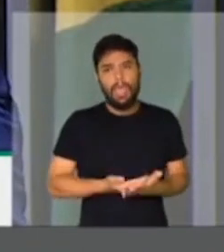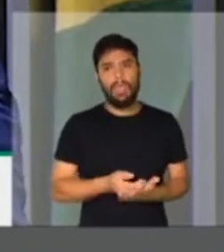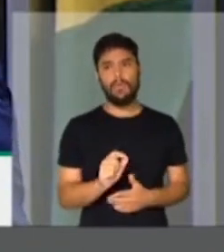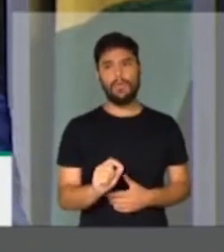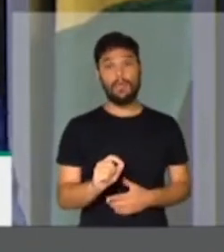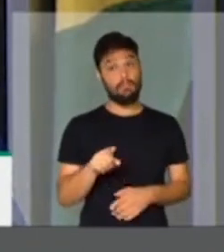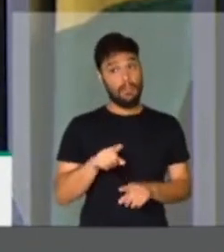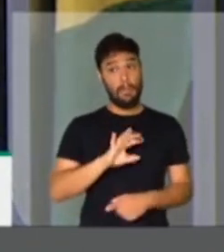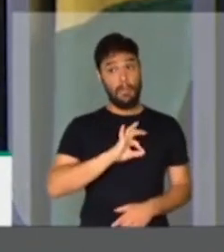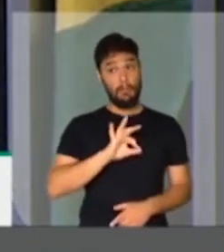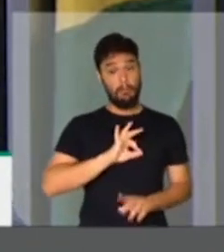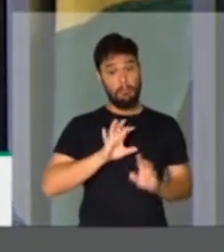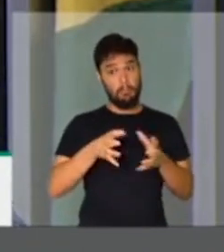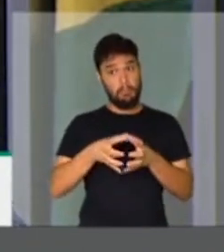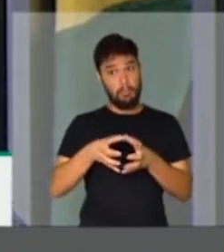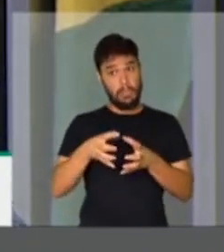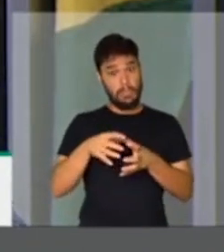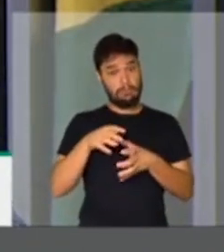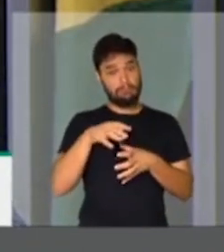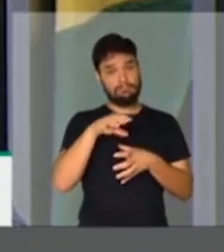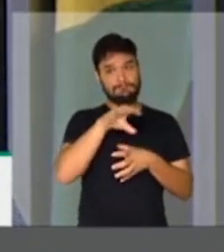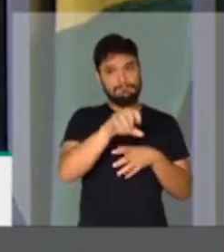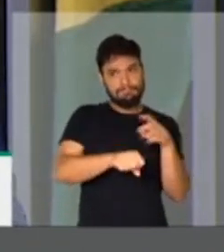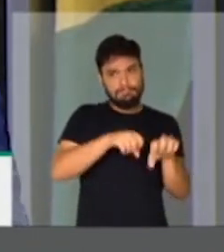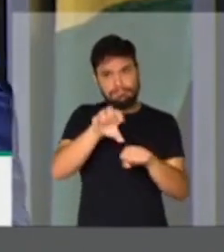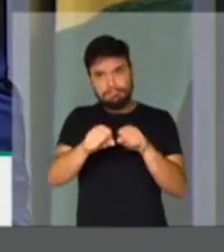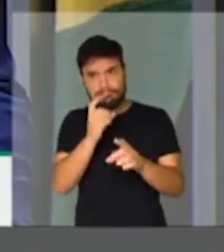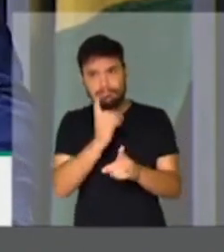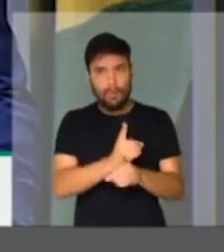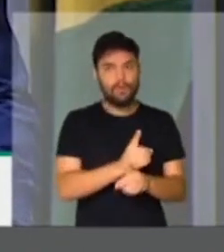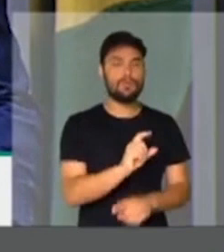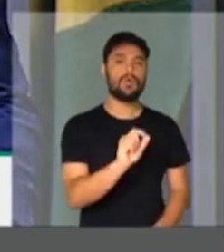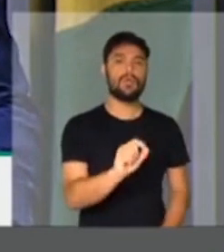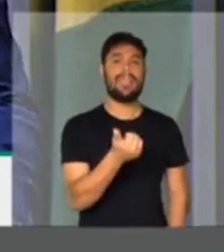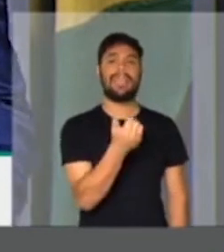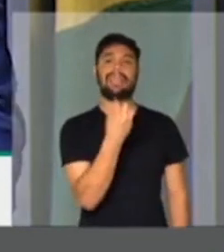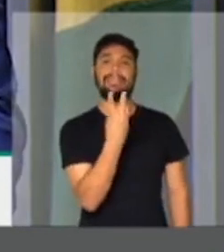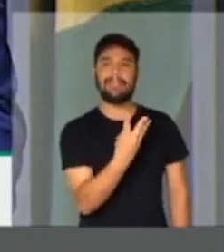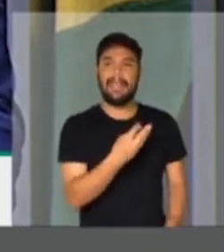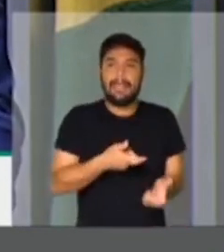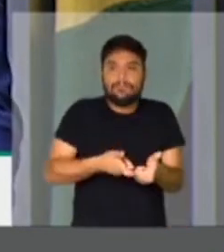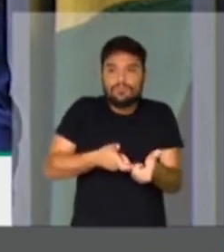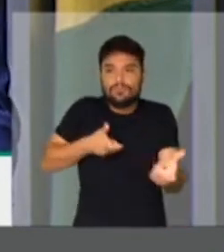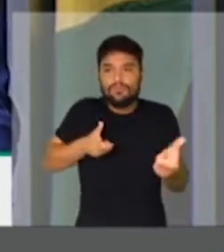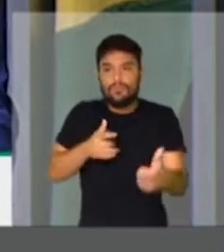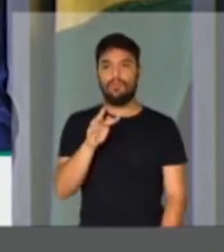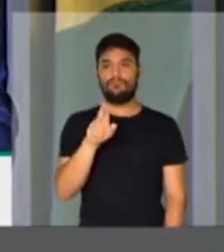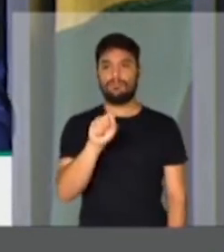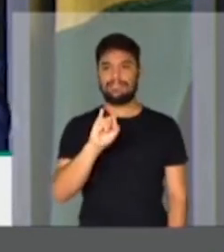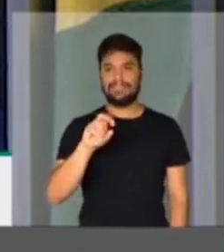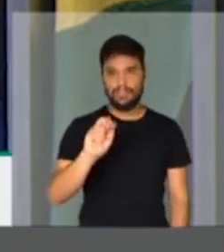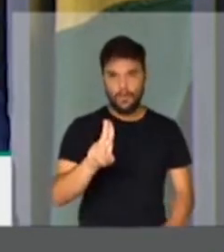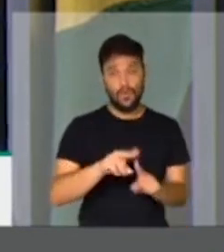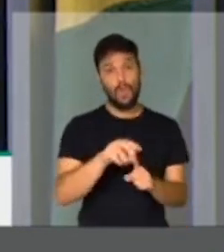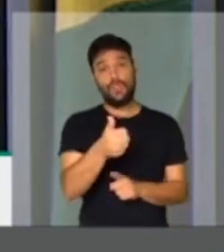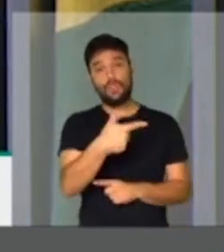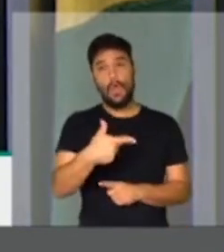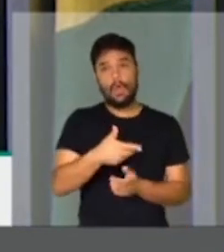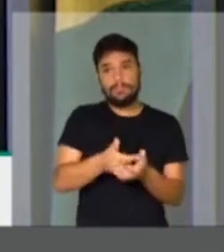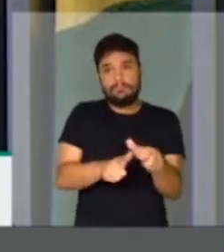foi feita por parte desses policiais. Foram 3 fuzis, 12